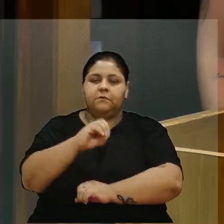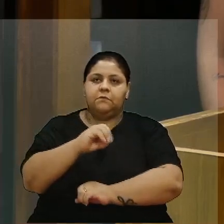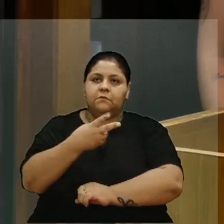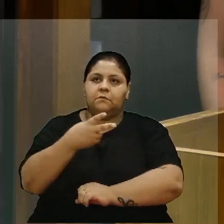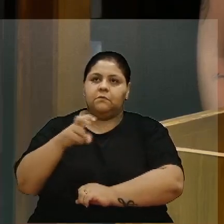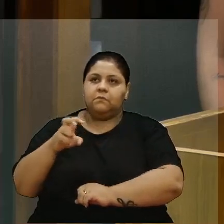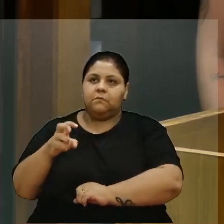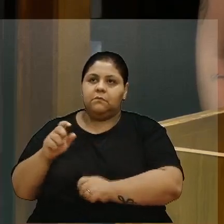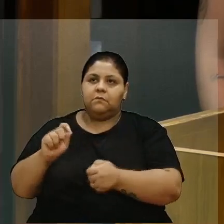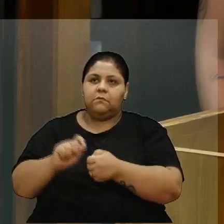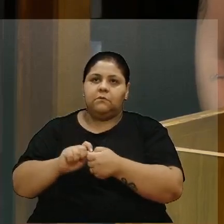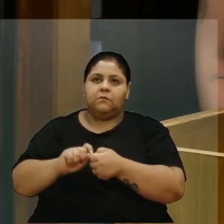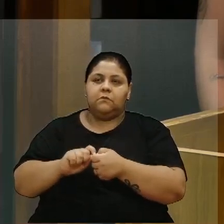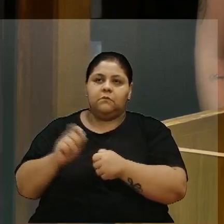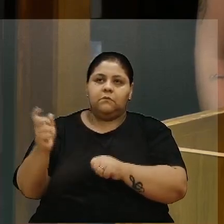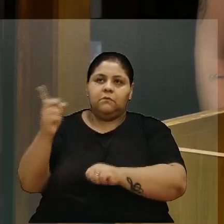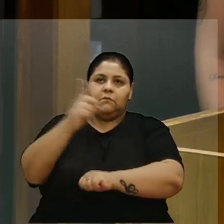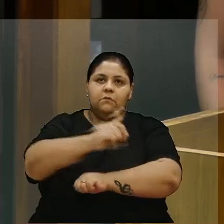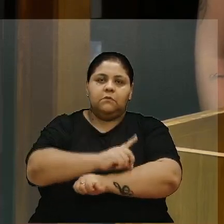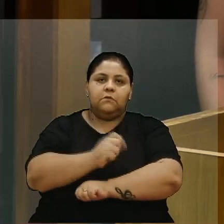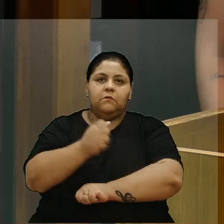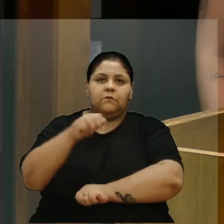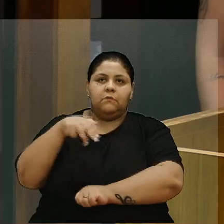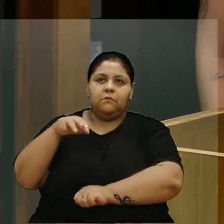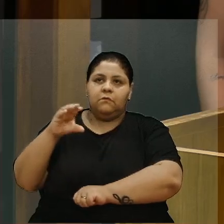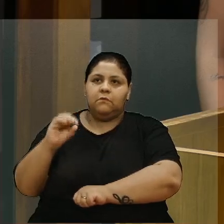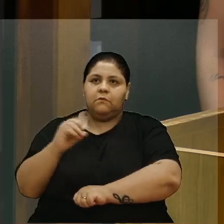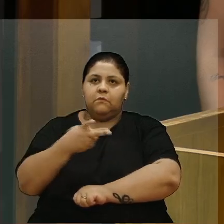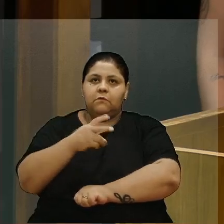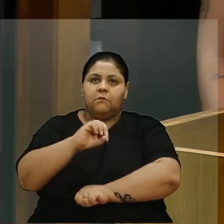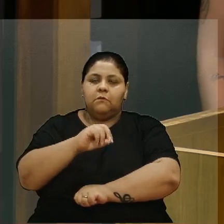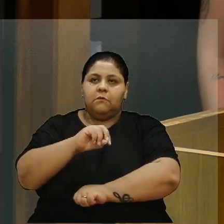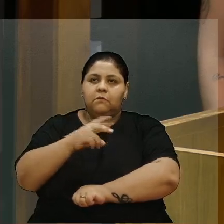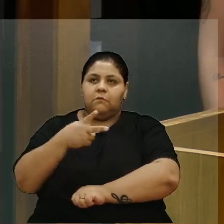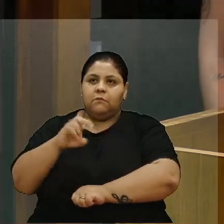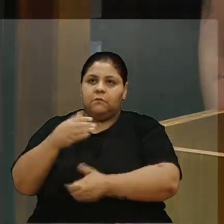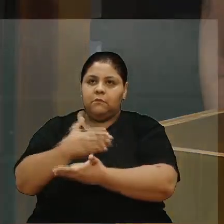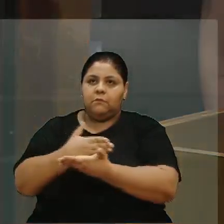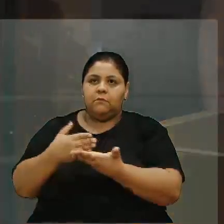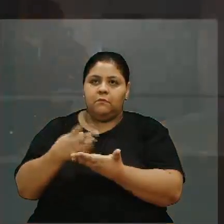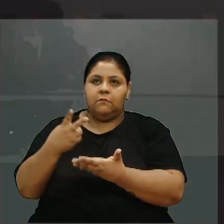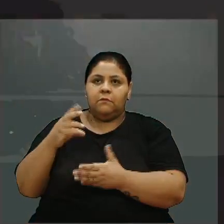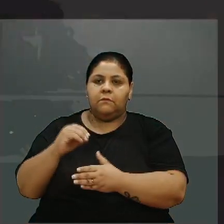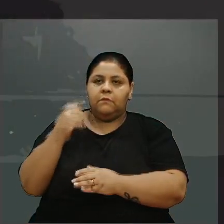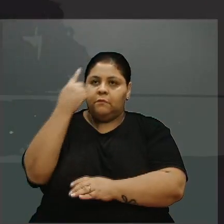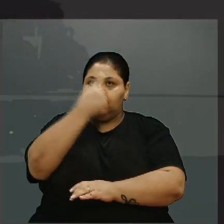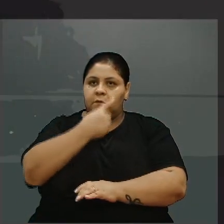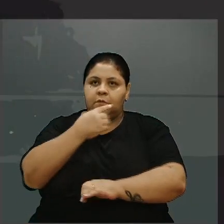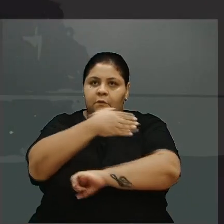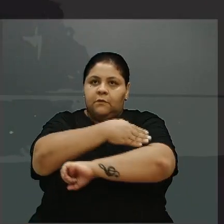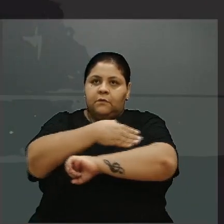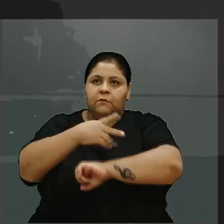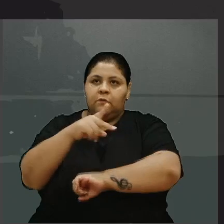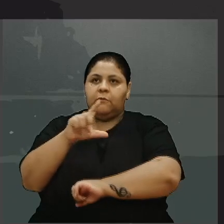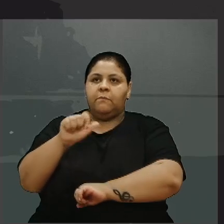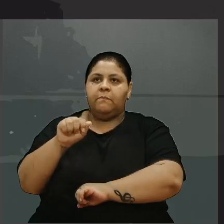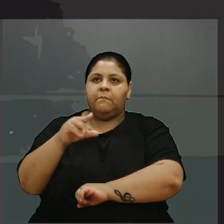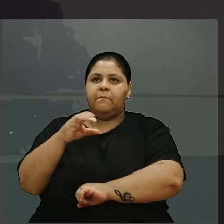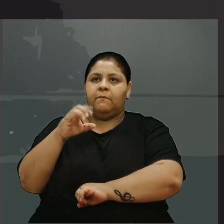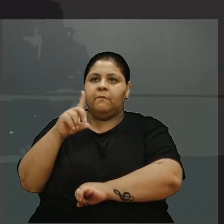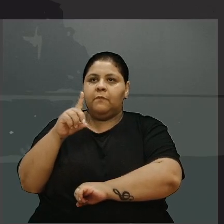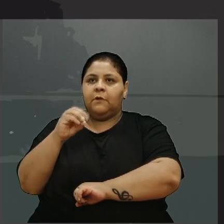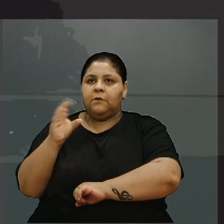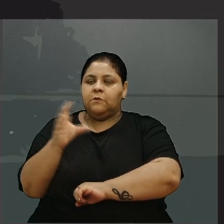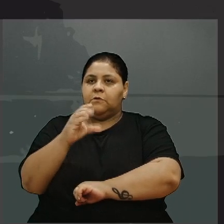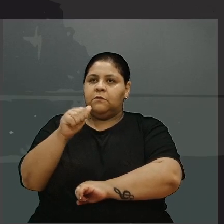realizado no dia 8 de março de 2025, a partir das 20 horas, na Rua Plácido de Castro. A secretária